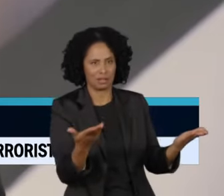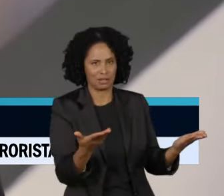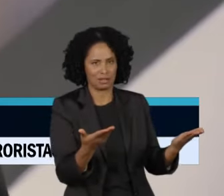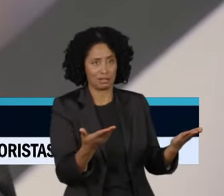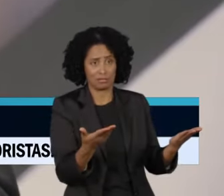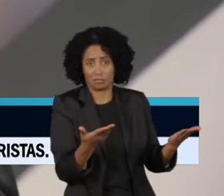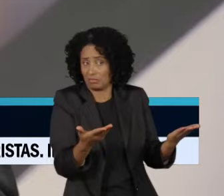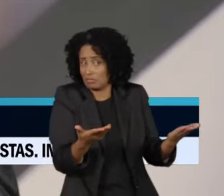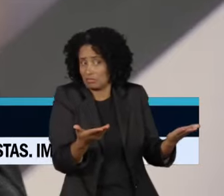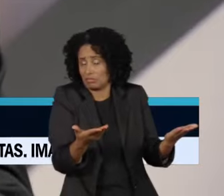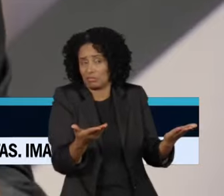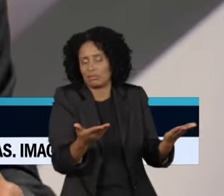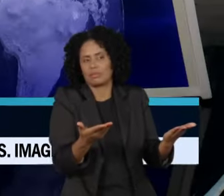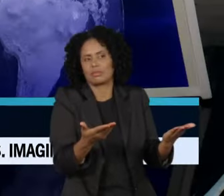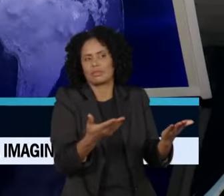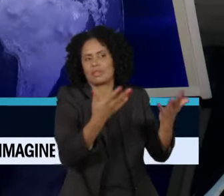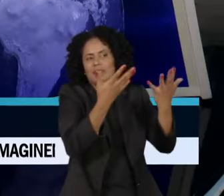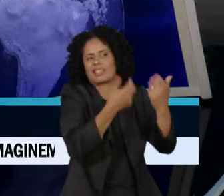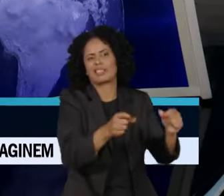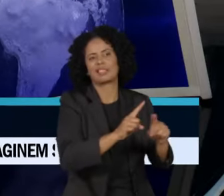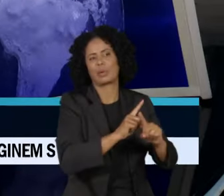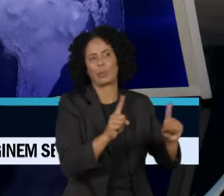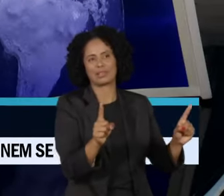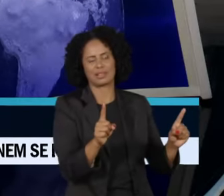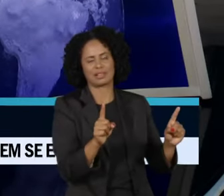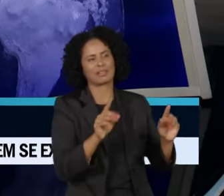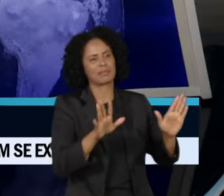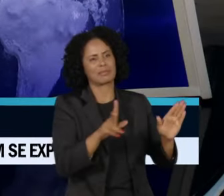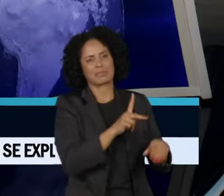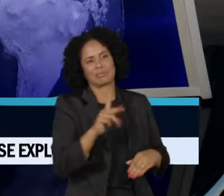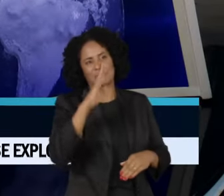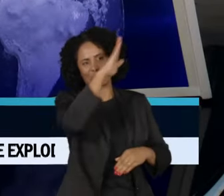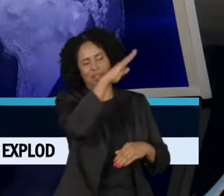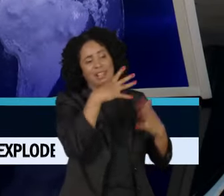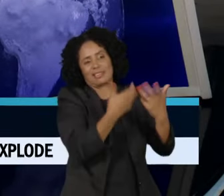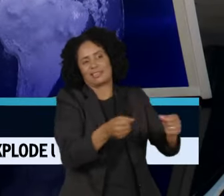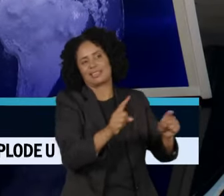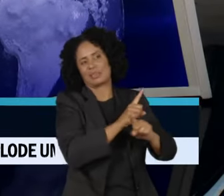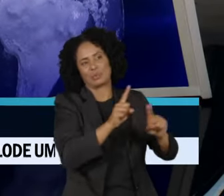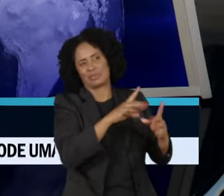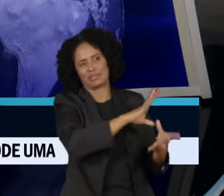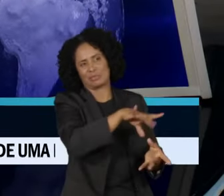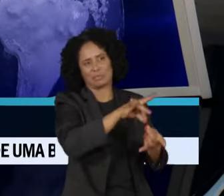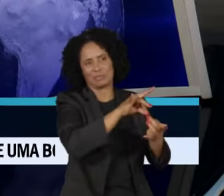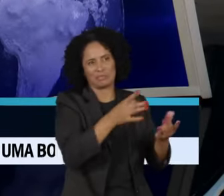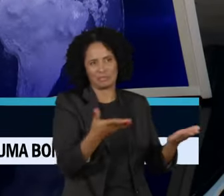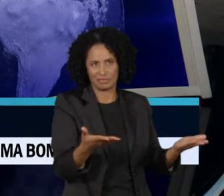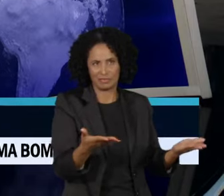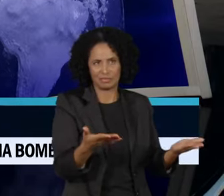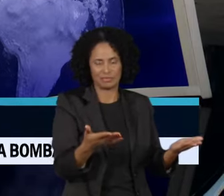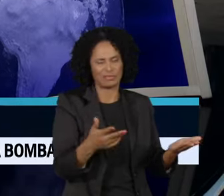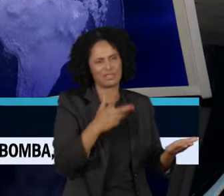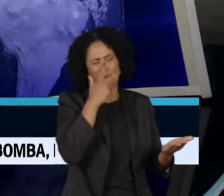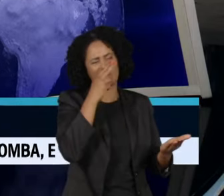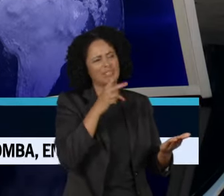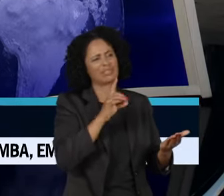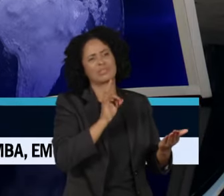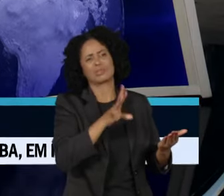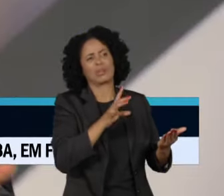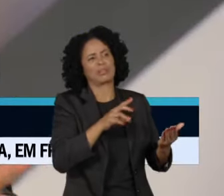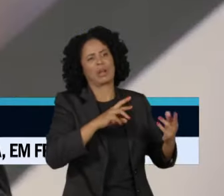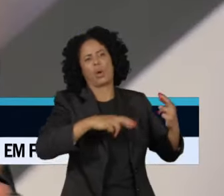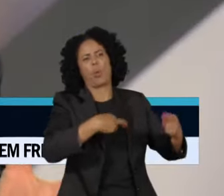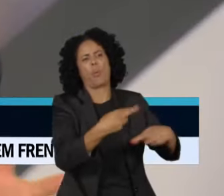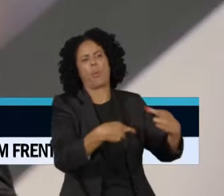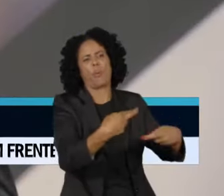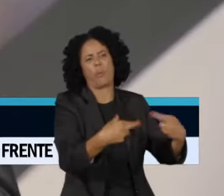disso, mas também não fazem nada contra as pessoas que são a favor disso. esse imbróglio que nós vivemos.